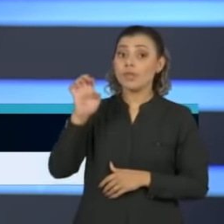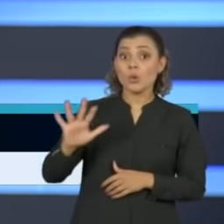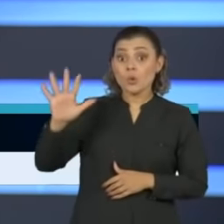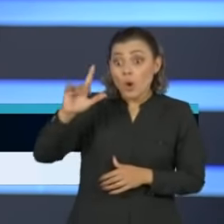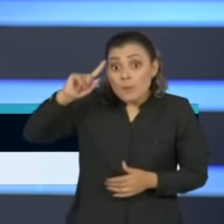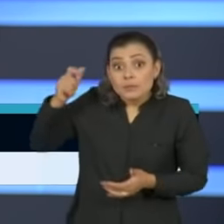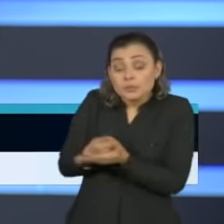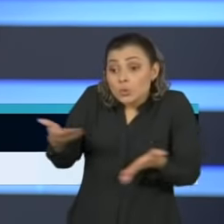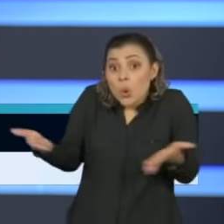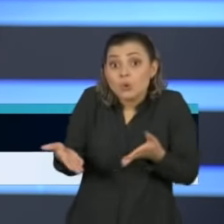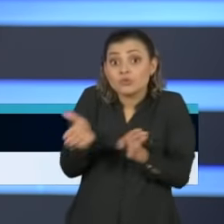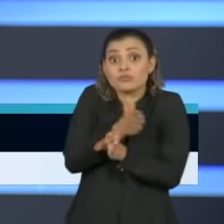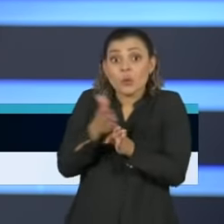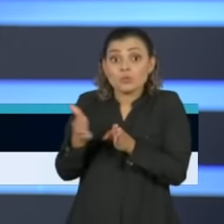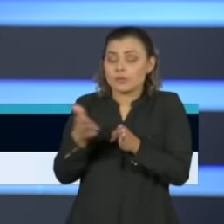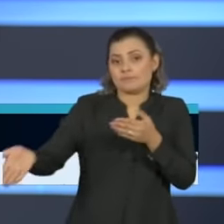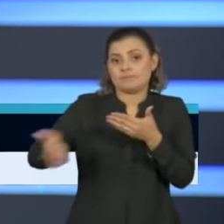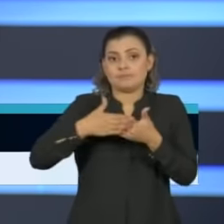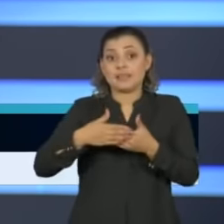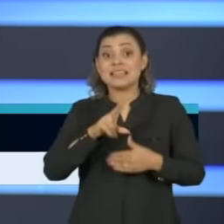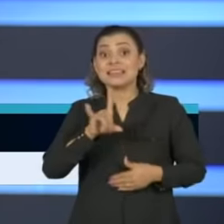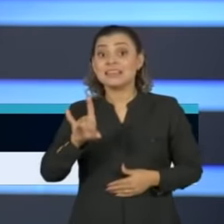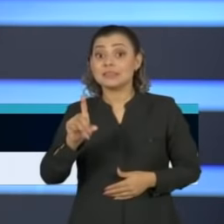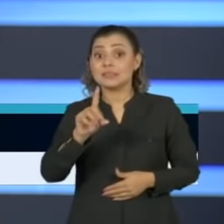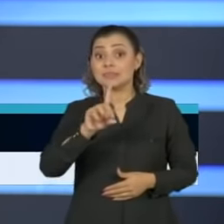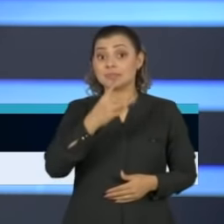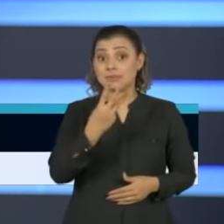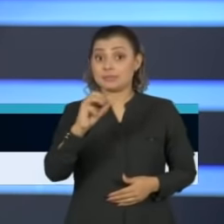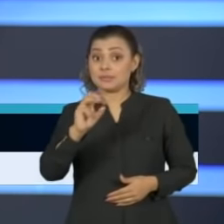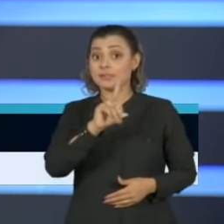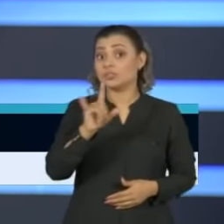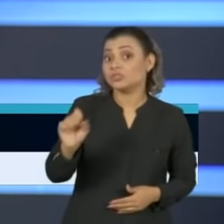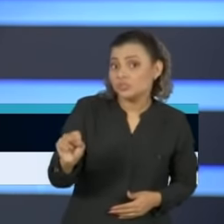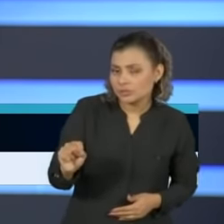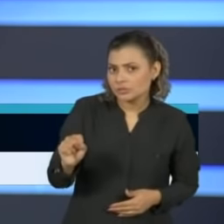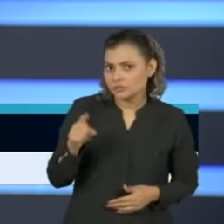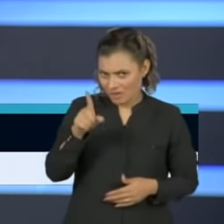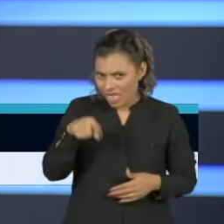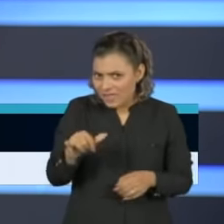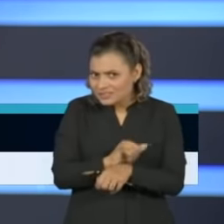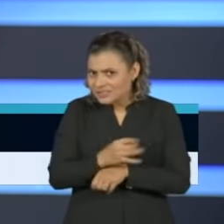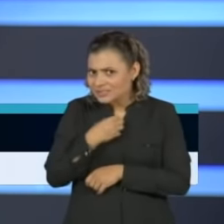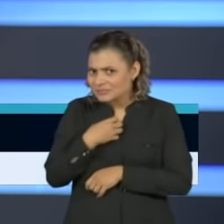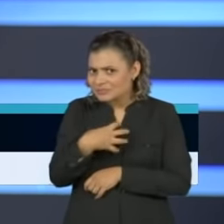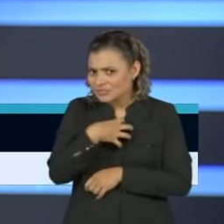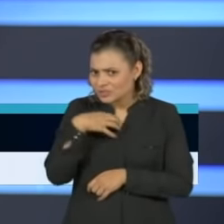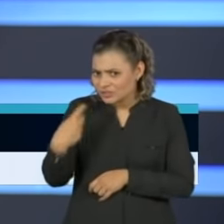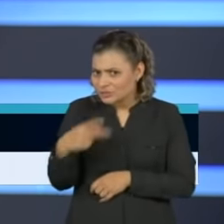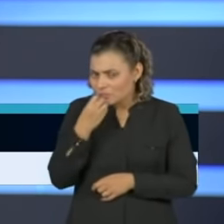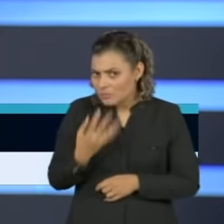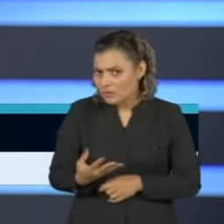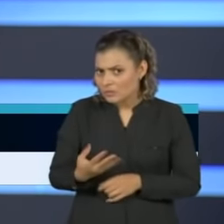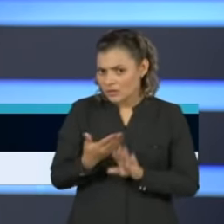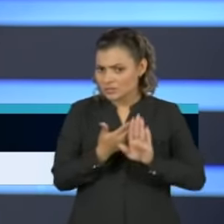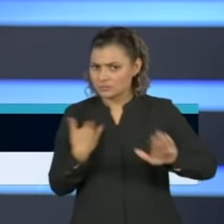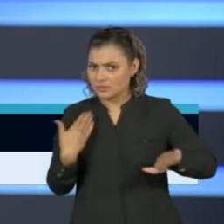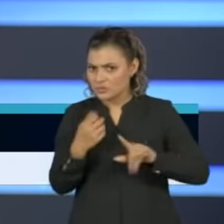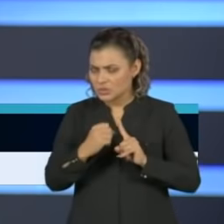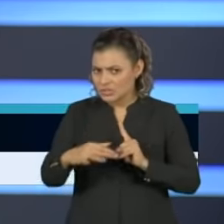hoje fechar fronteiras por 30 dias, todas as fronteiras. Esse é o caminho a ser seguido? Distanciamento